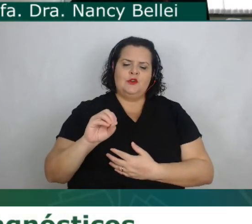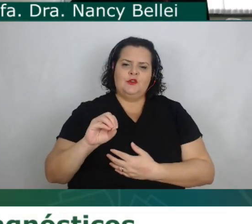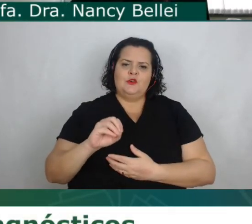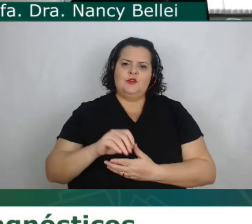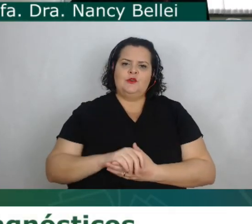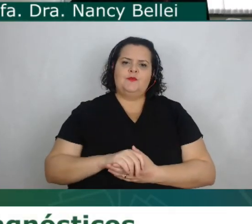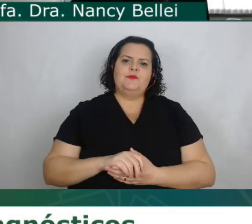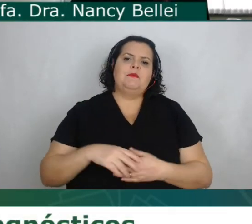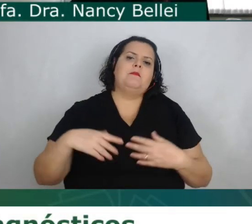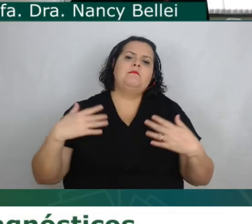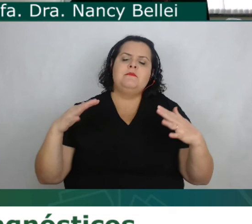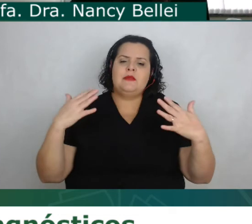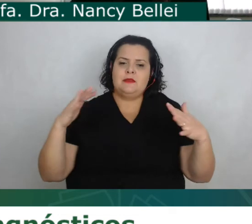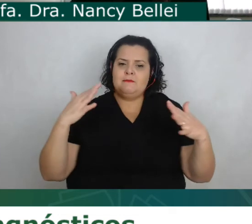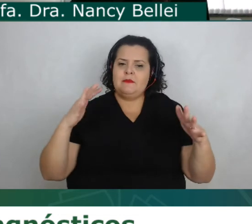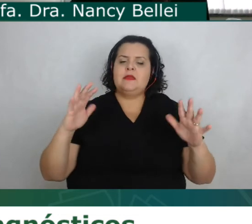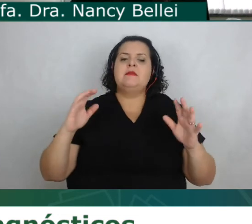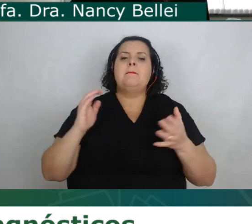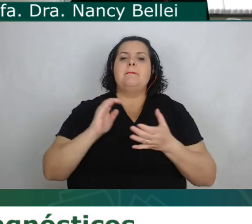Excelente.